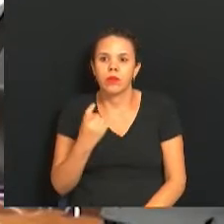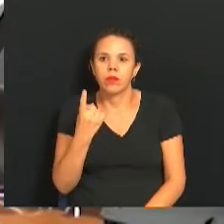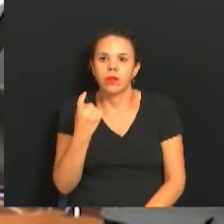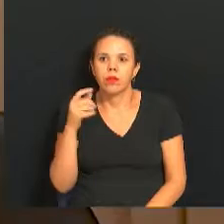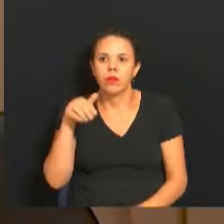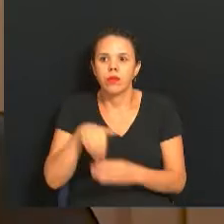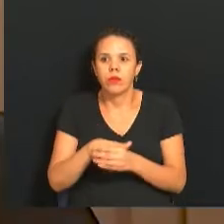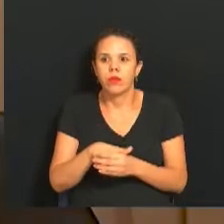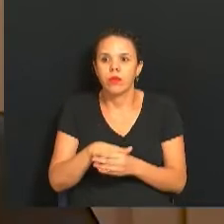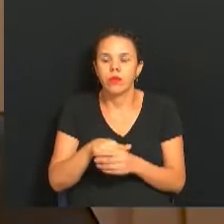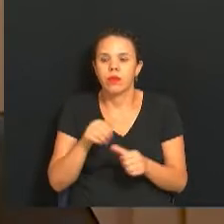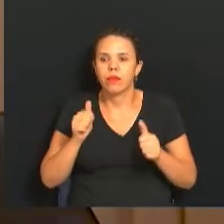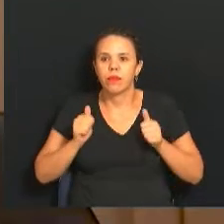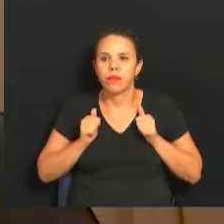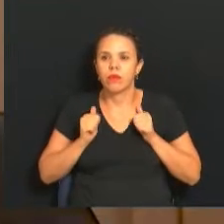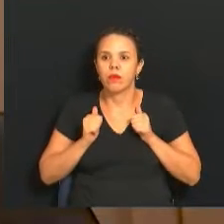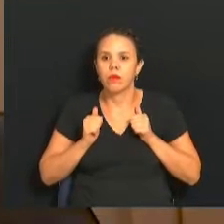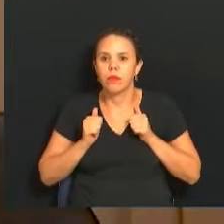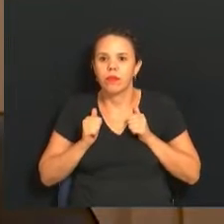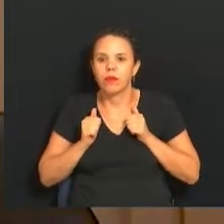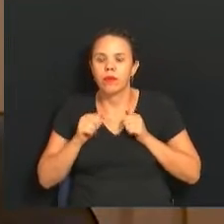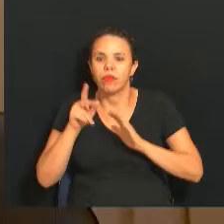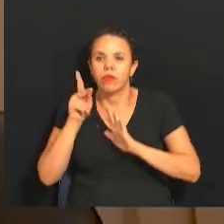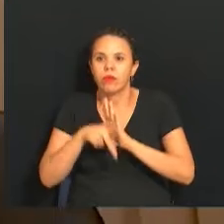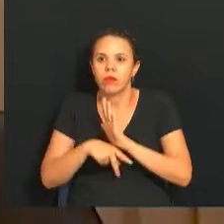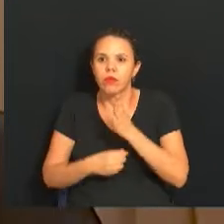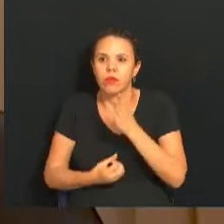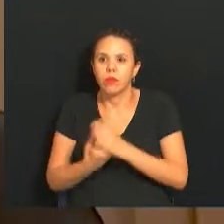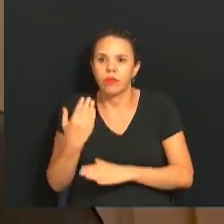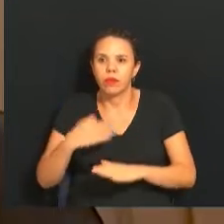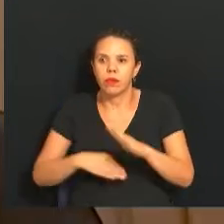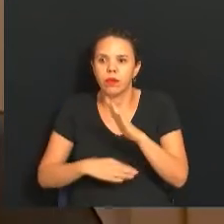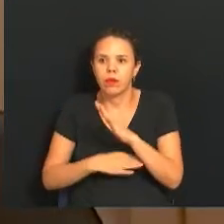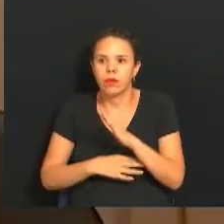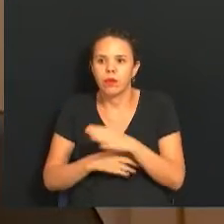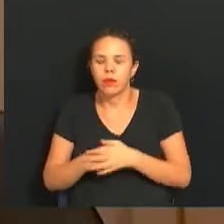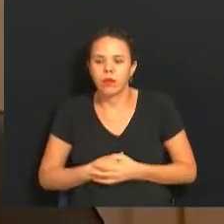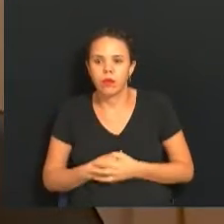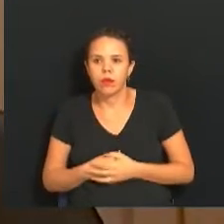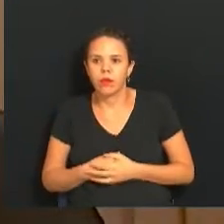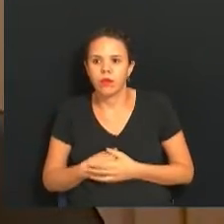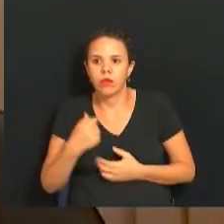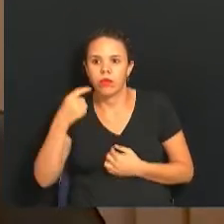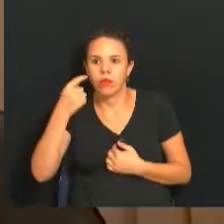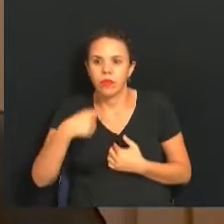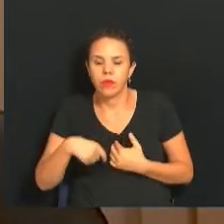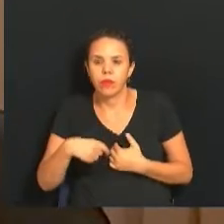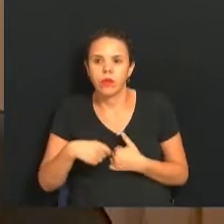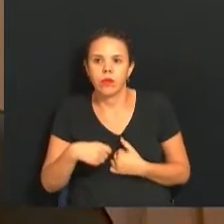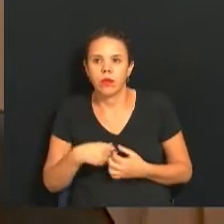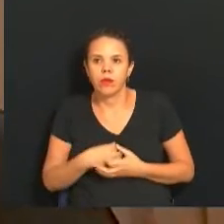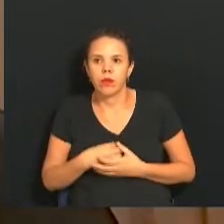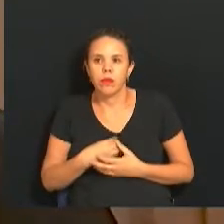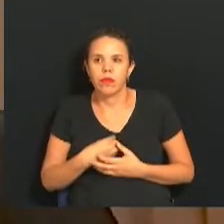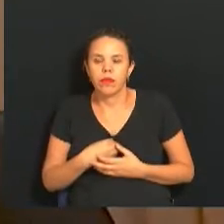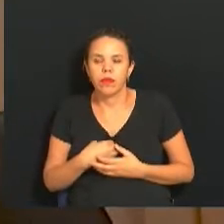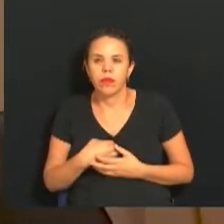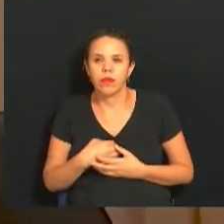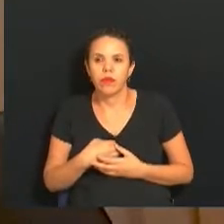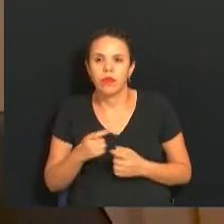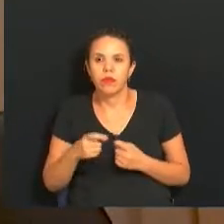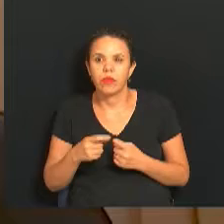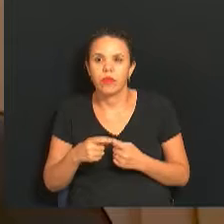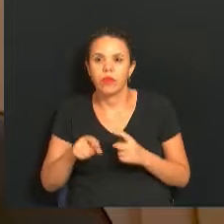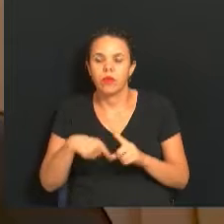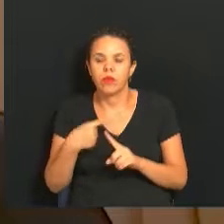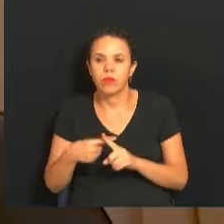de abstenção. Na realidade, esse projeto nasceu aqui na Câmara através desse vereador, do Mais Médico, quando